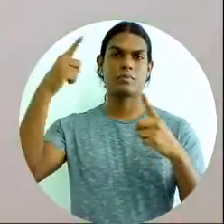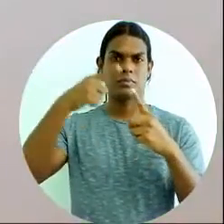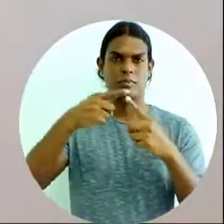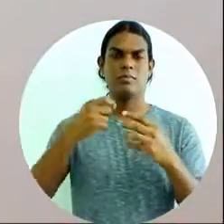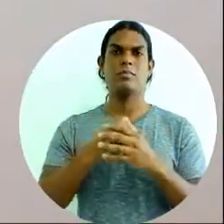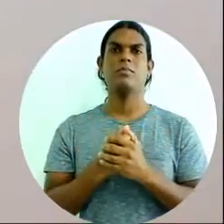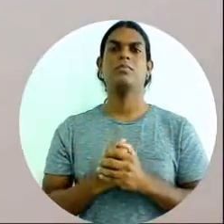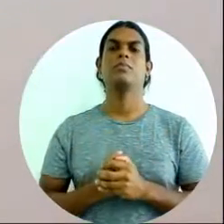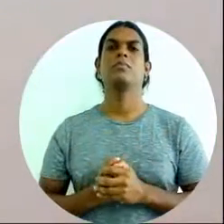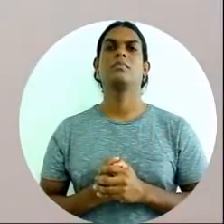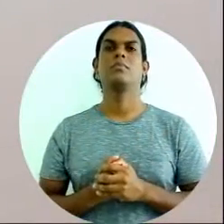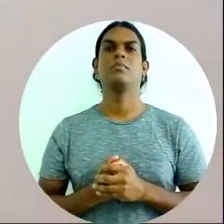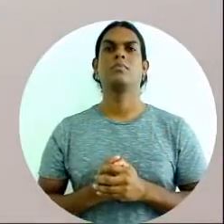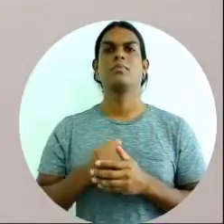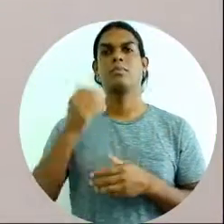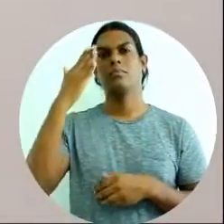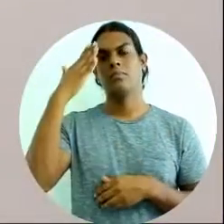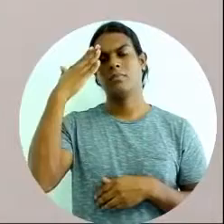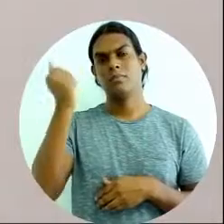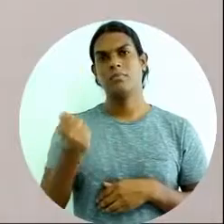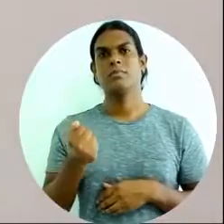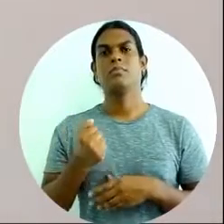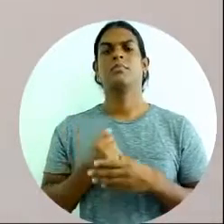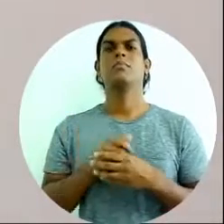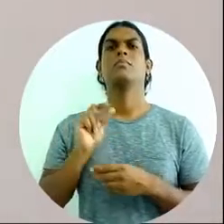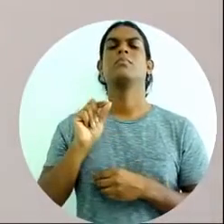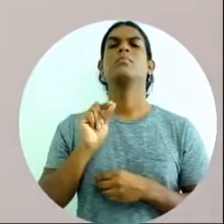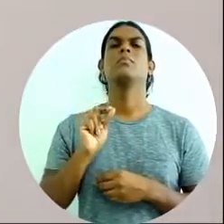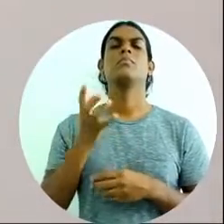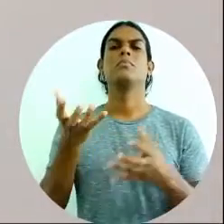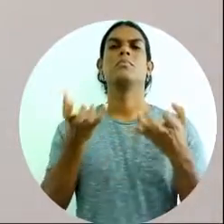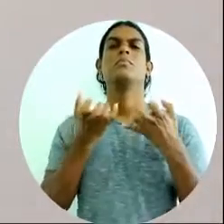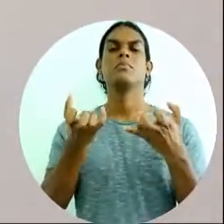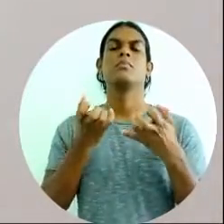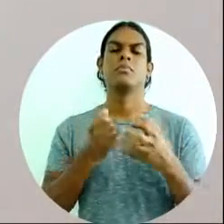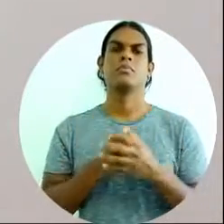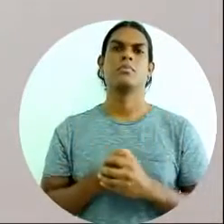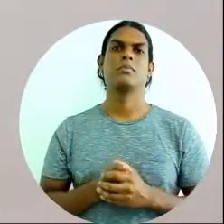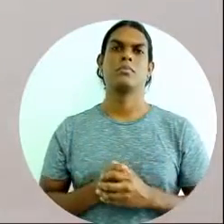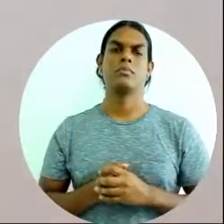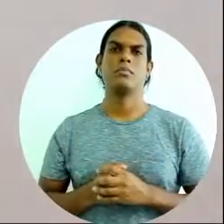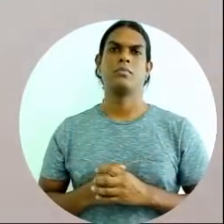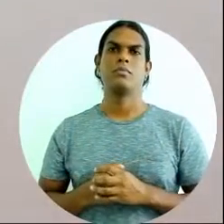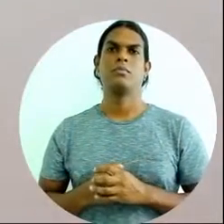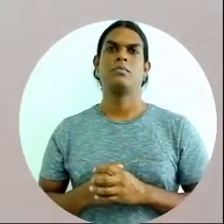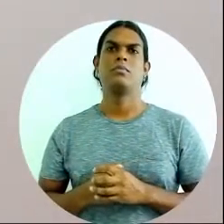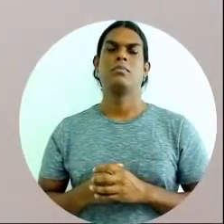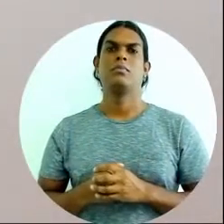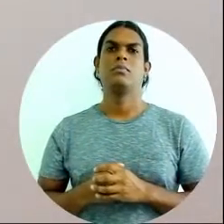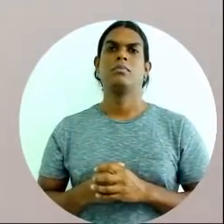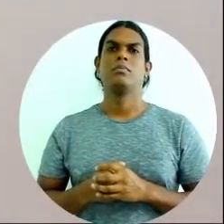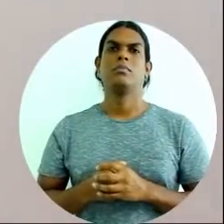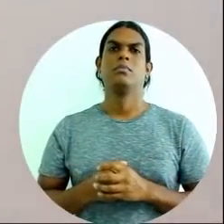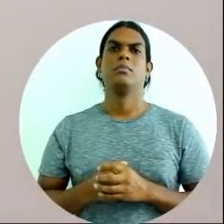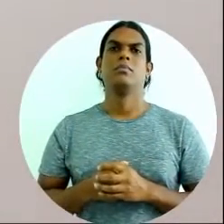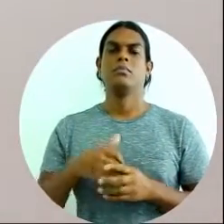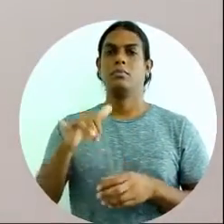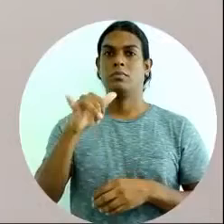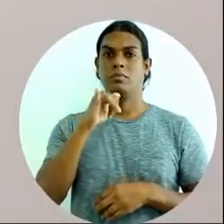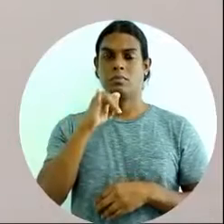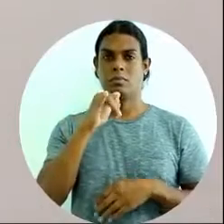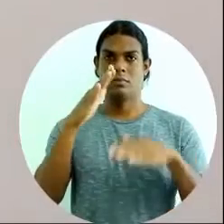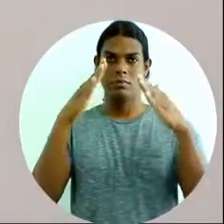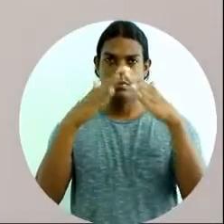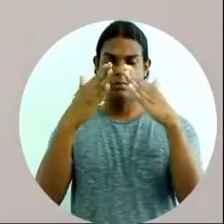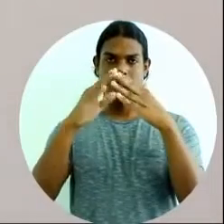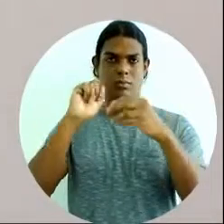estabelecer objetivos, metas, saber para onde quer ir, é o norte para a empresa. Então, por exemplo,